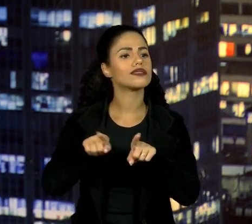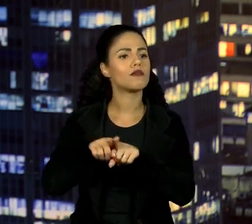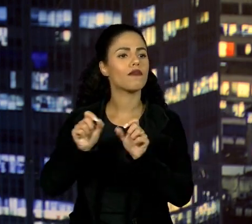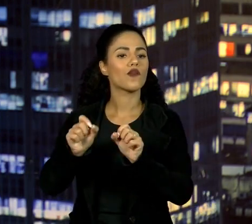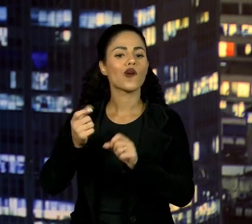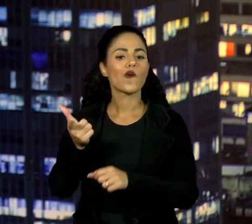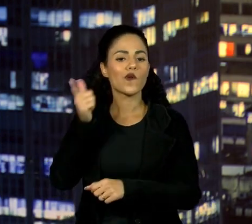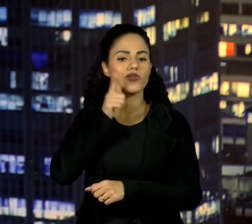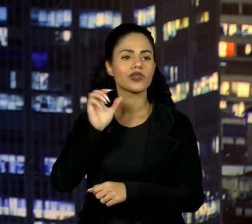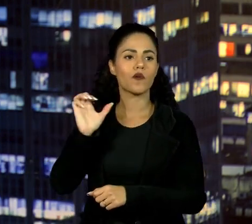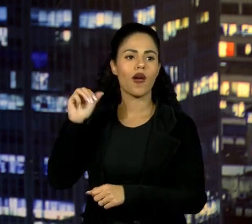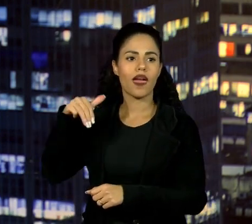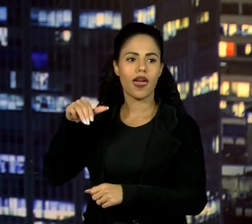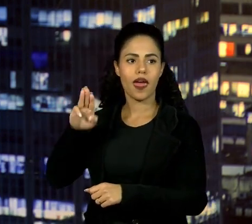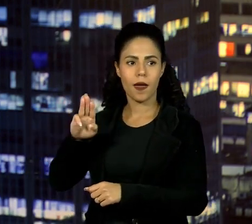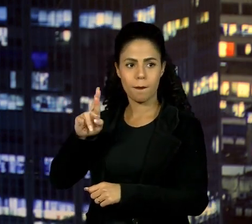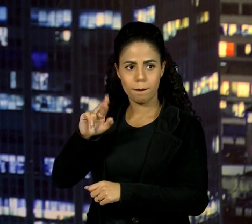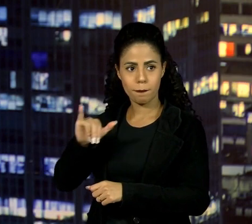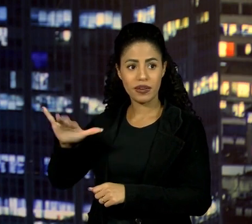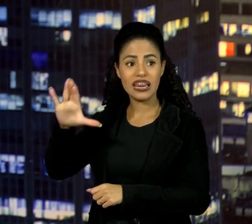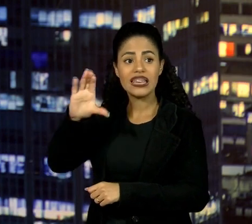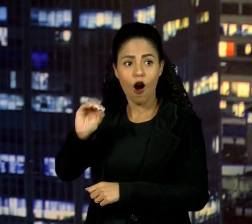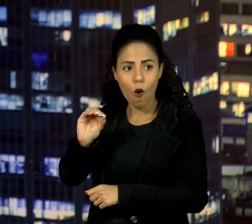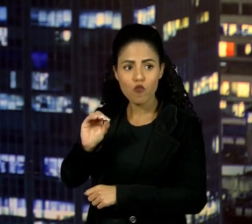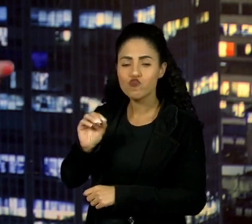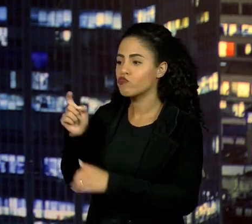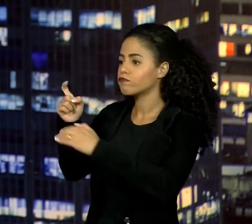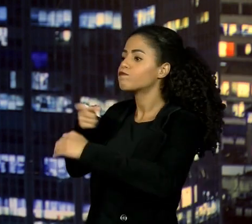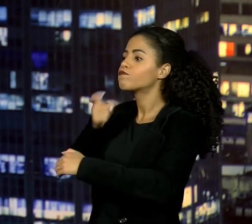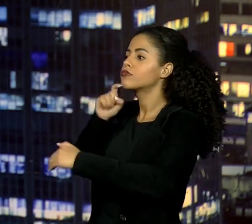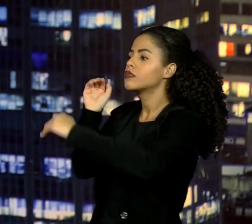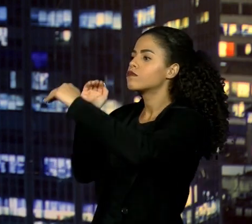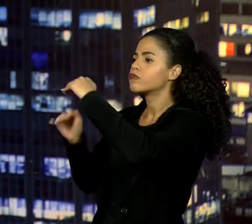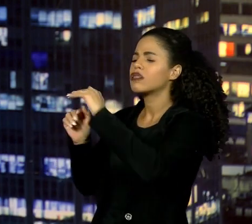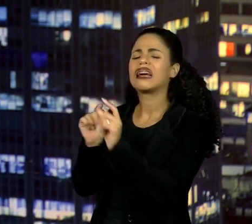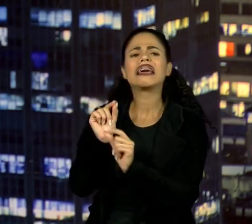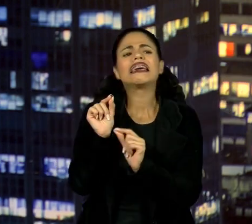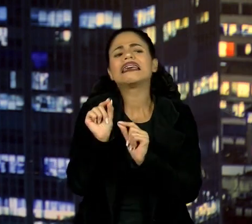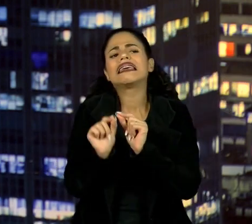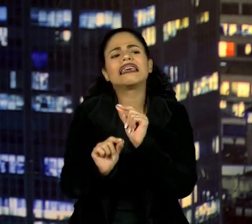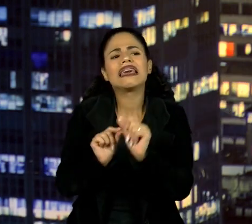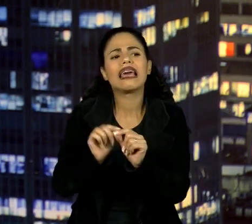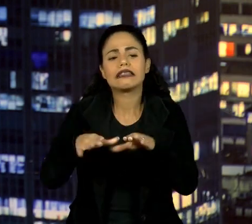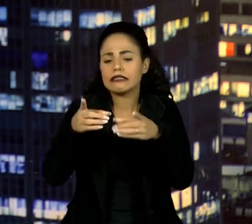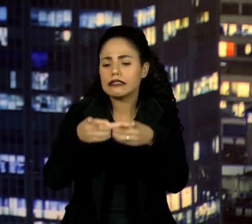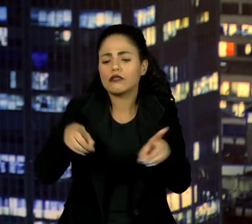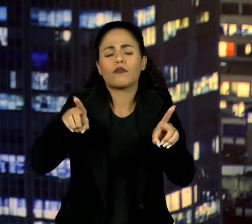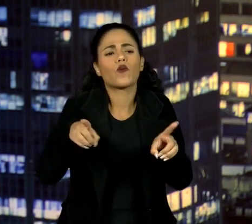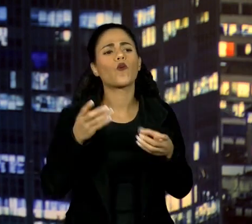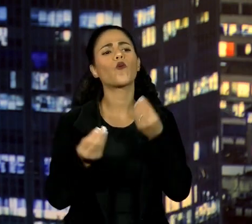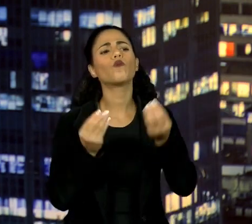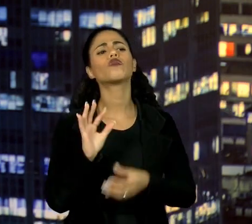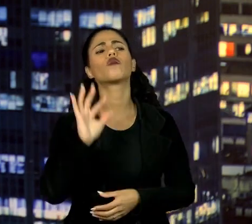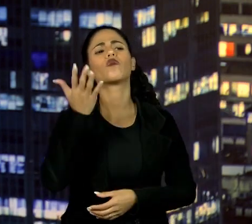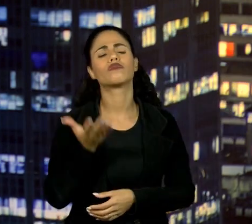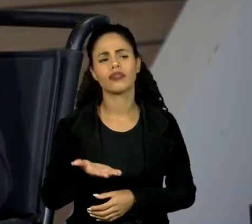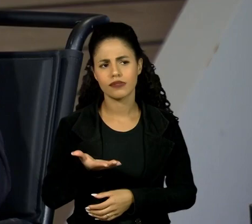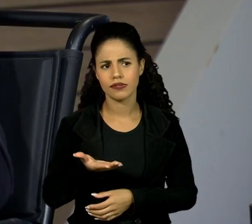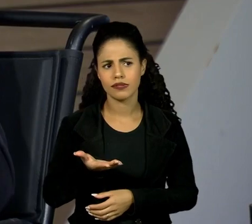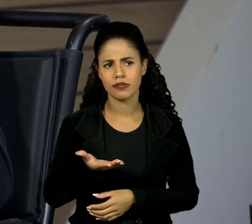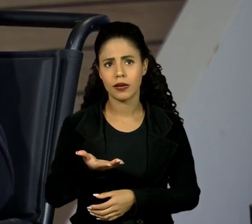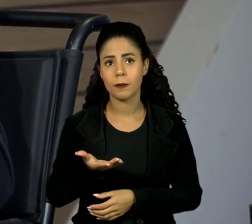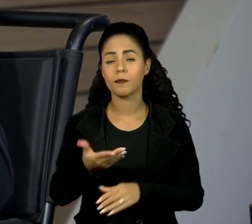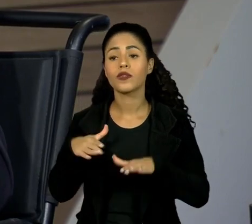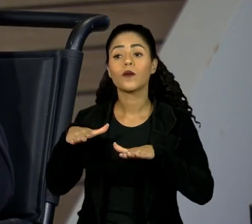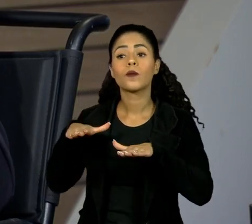se separaram, né? De quem que é esse embrião? Esse embrião pode ser utilizado? Como é que é isso legalmente, doutor? Aí